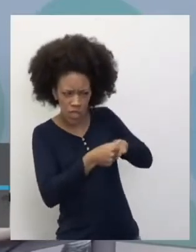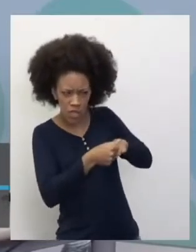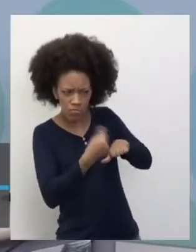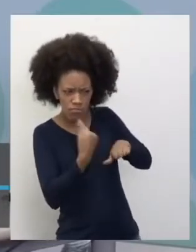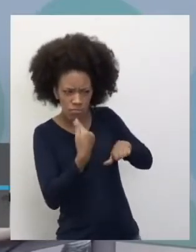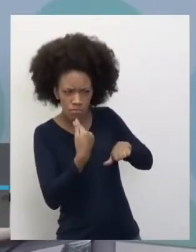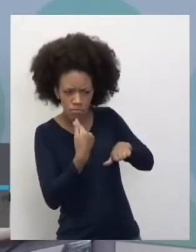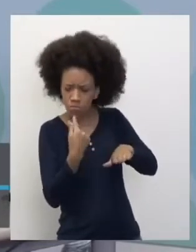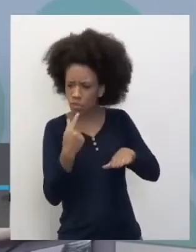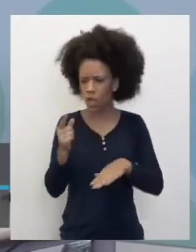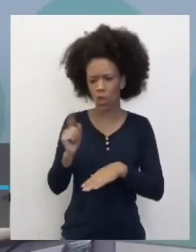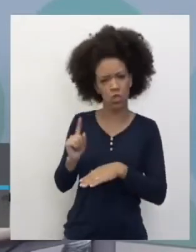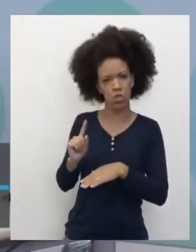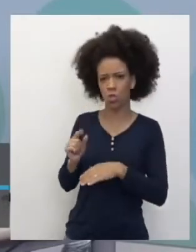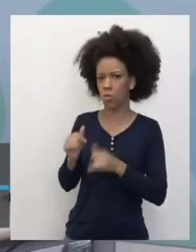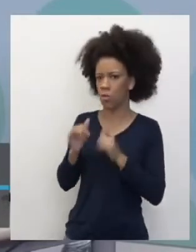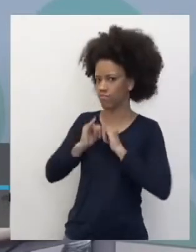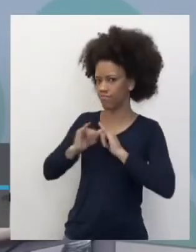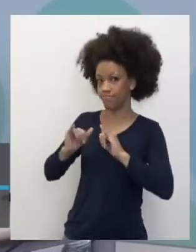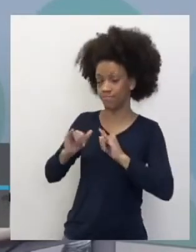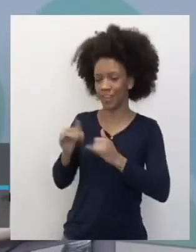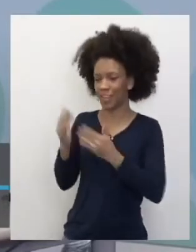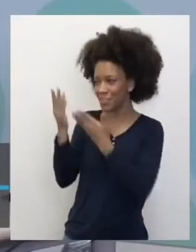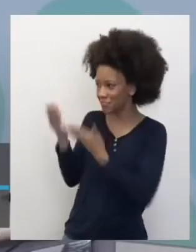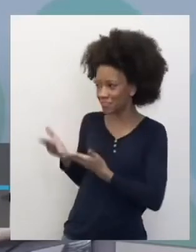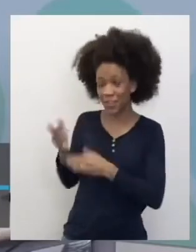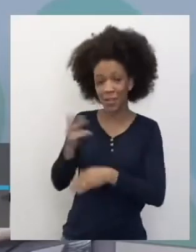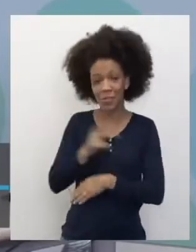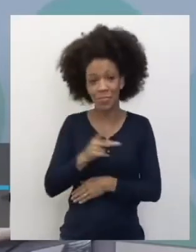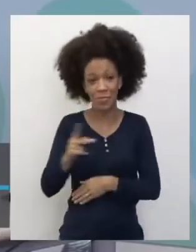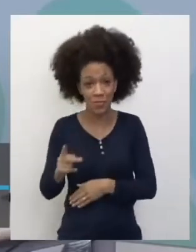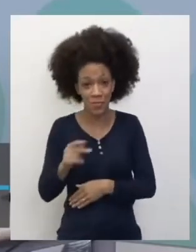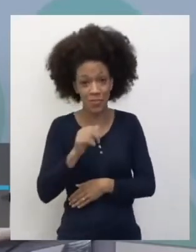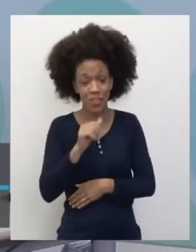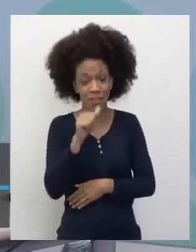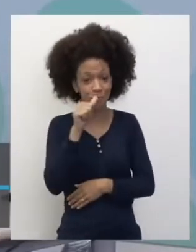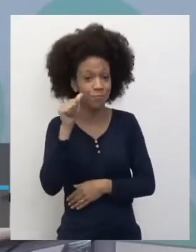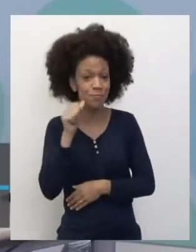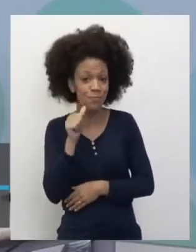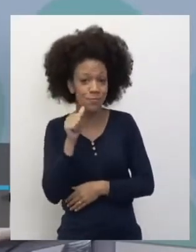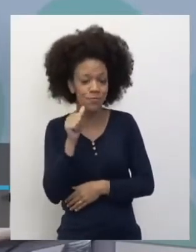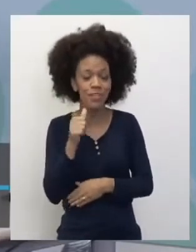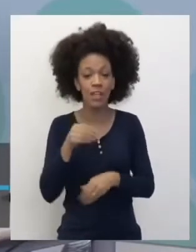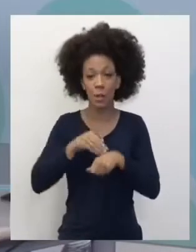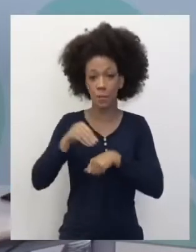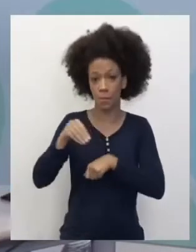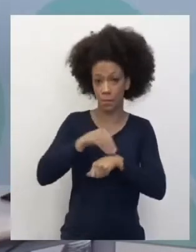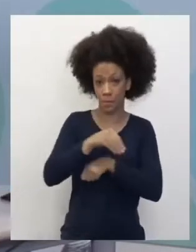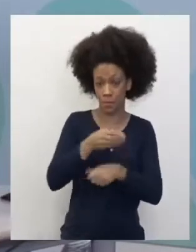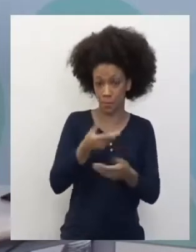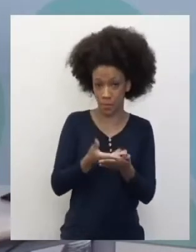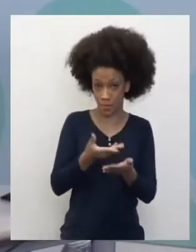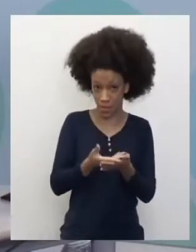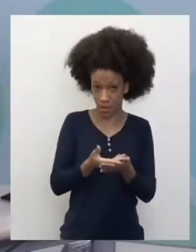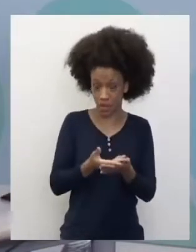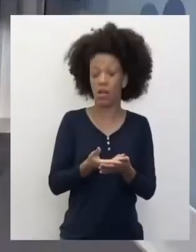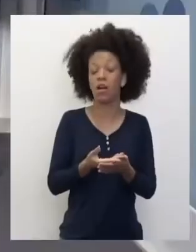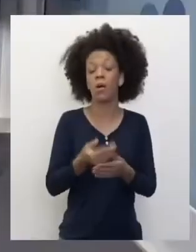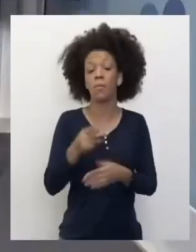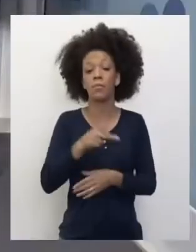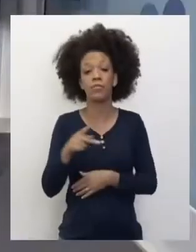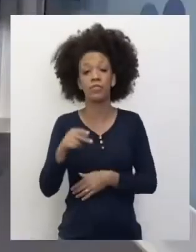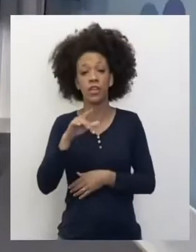é notícia. Eu sou a professora Andreia, vou moderar a aula da professora Elaine. Bom dia, Elaine, tudo Bom dia, bem?